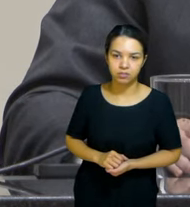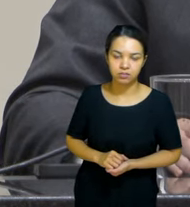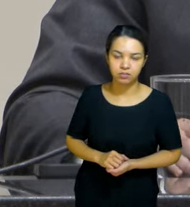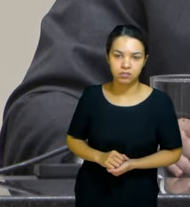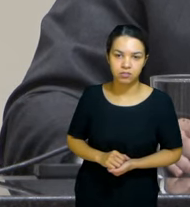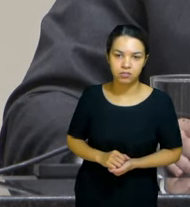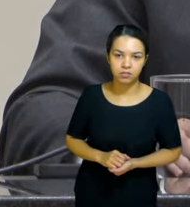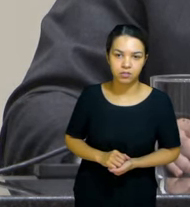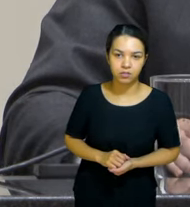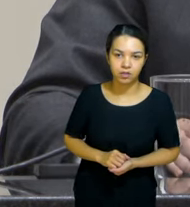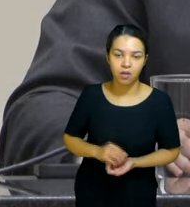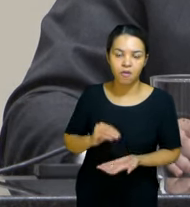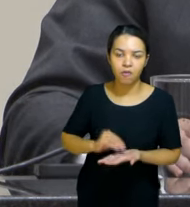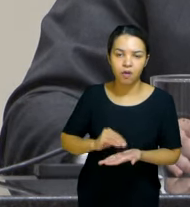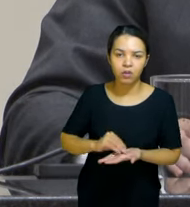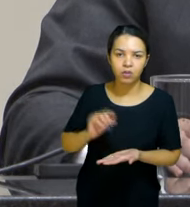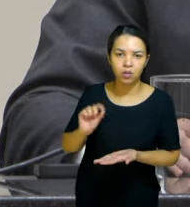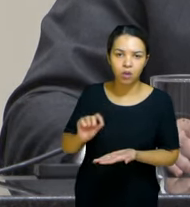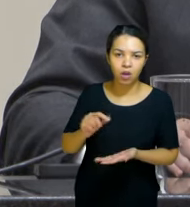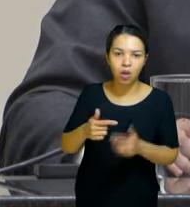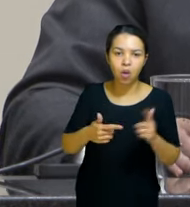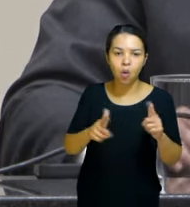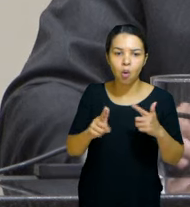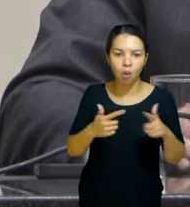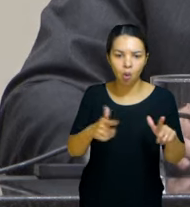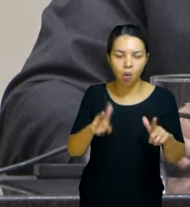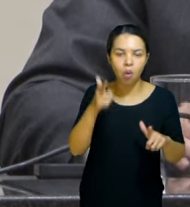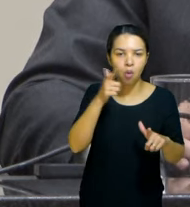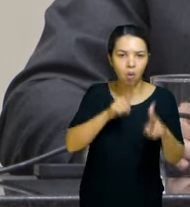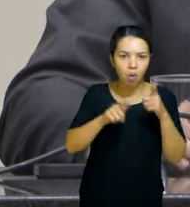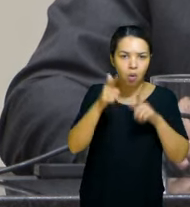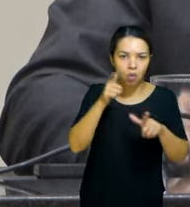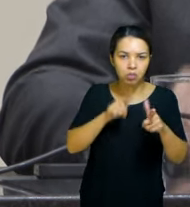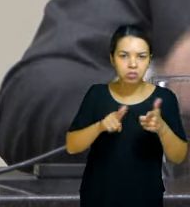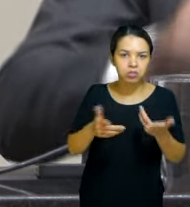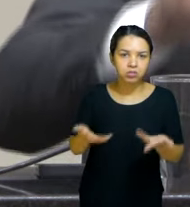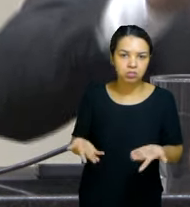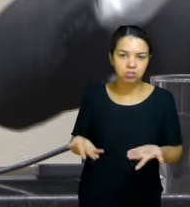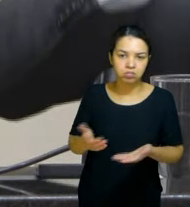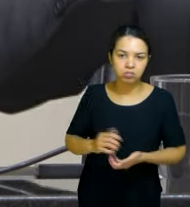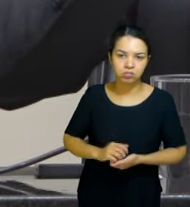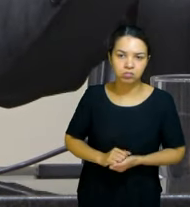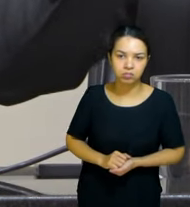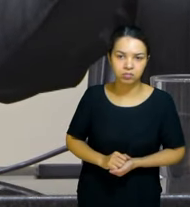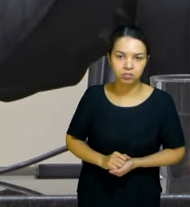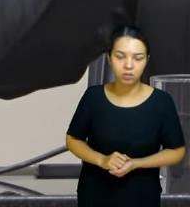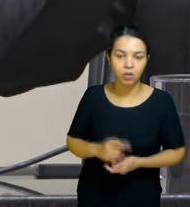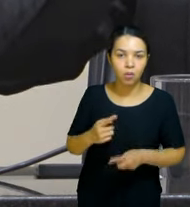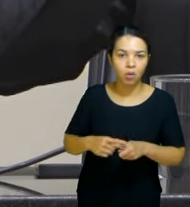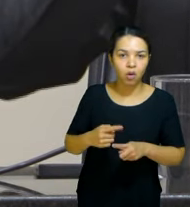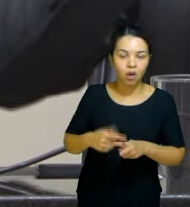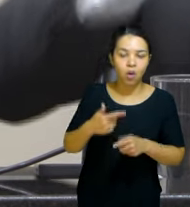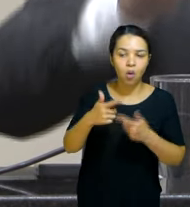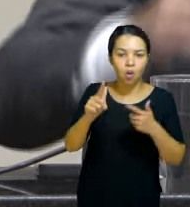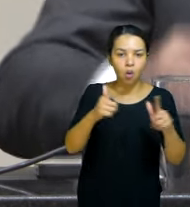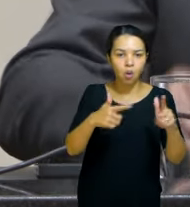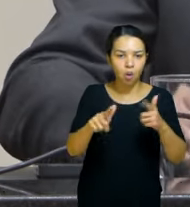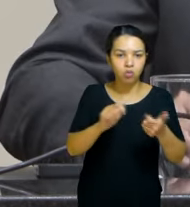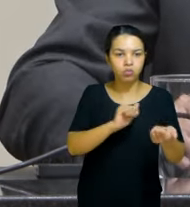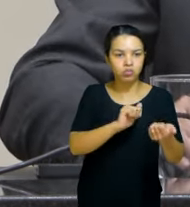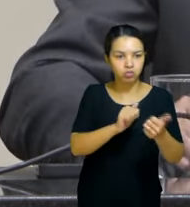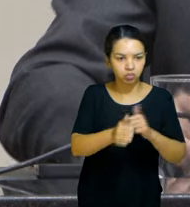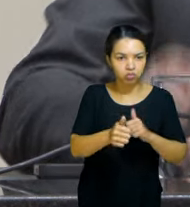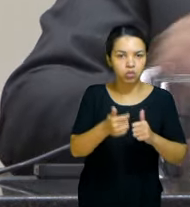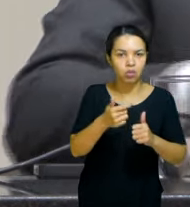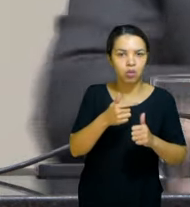Foi falta de quê? Por que as outras modalidades aconteceram? Por que as outras modalidades teve jogos, e aqui essas ali